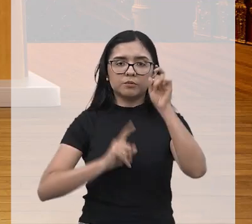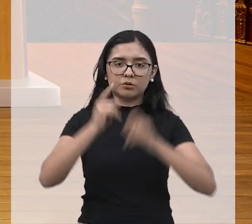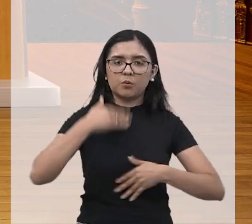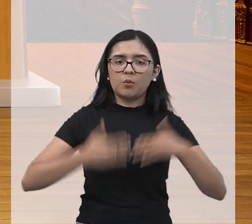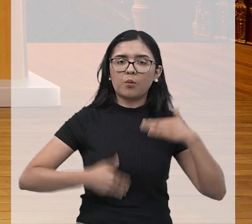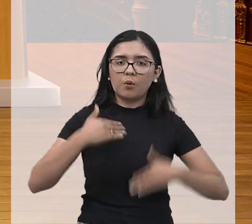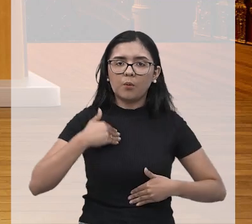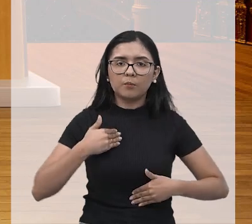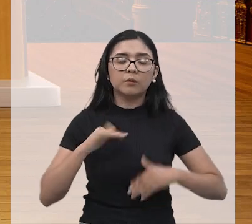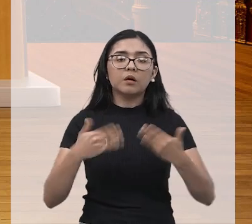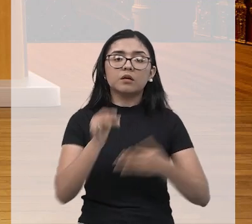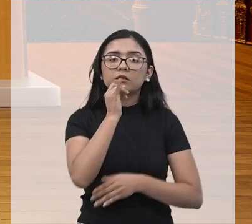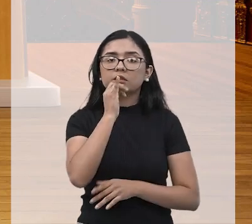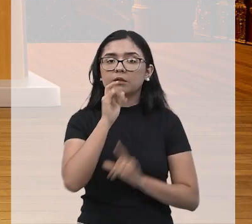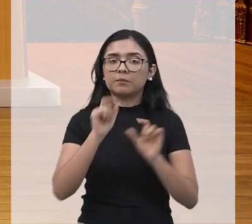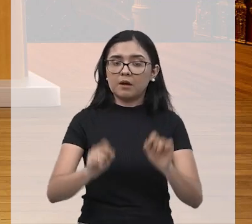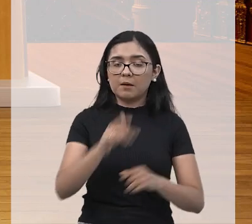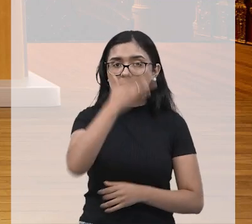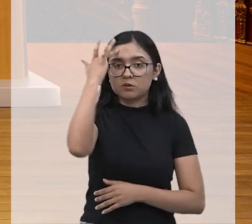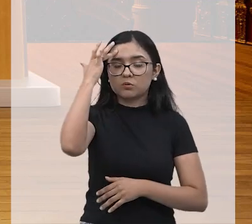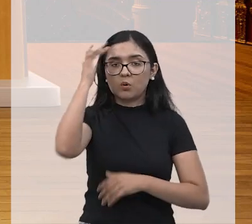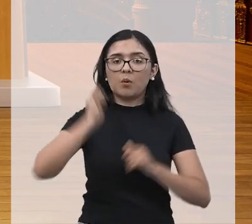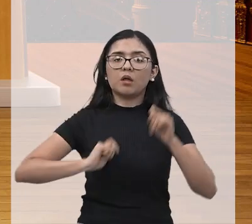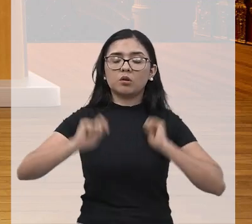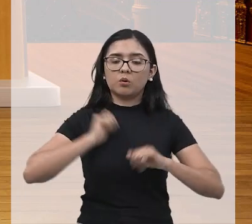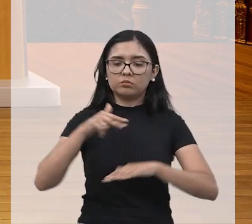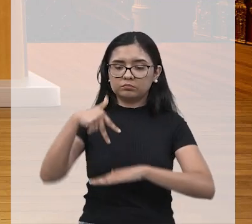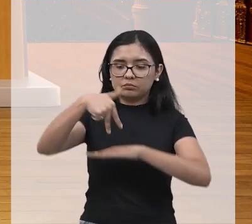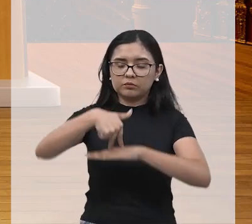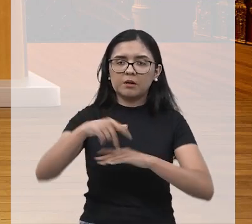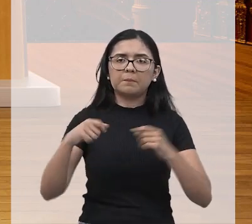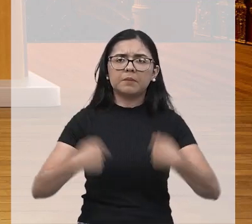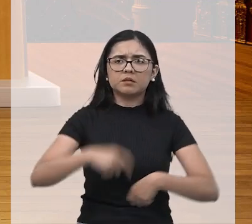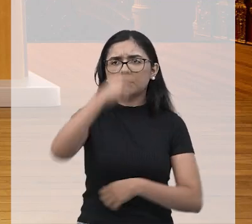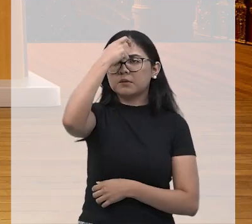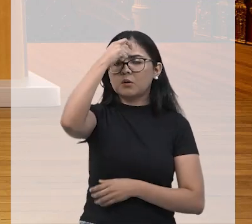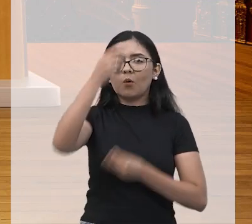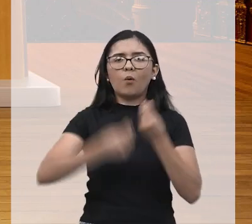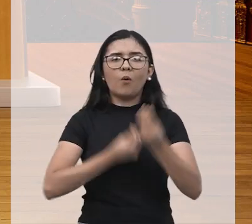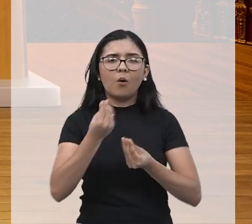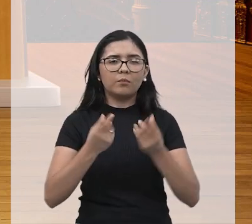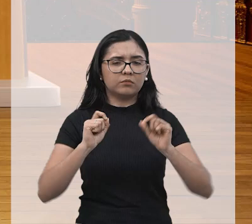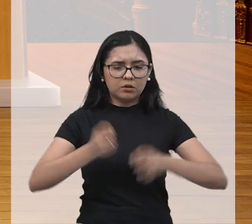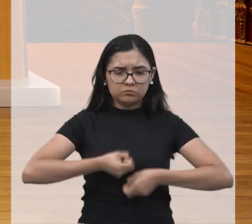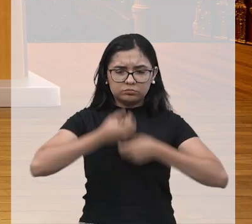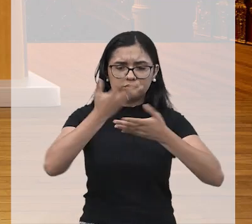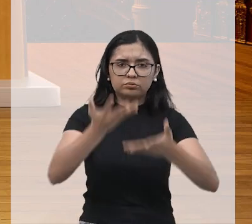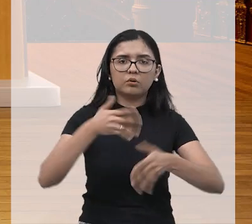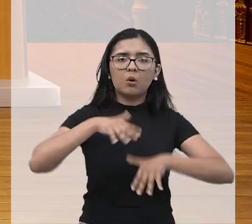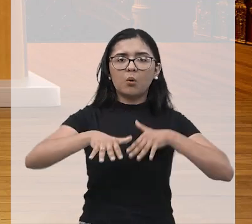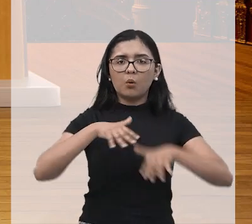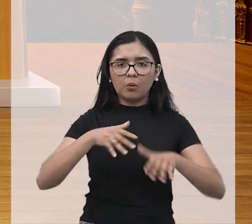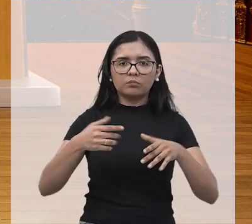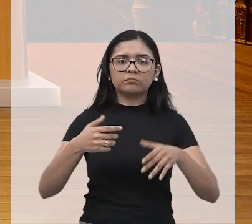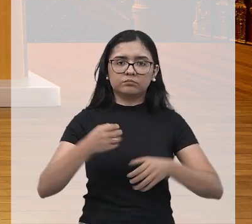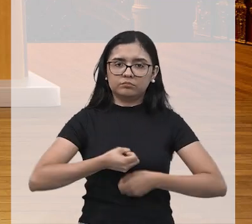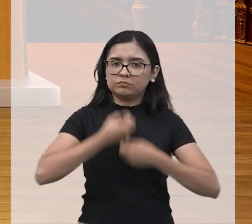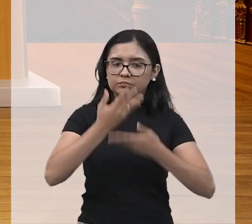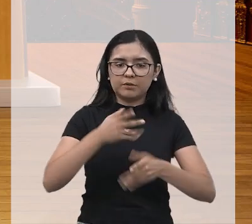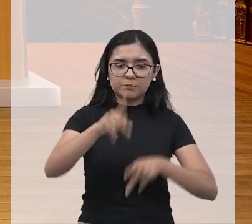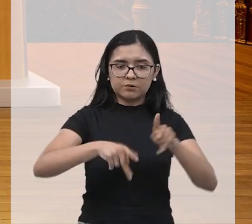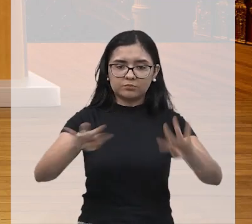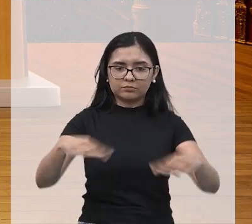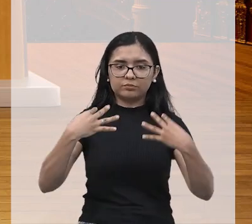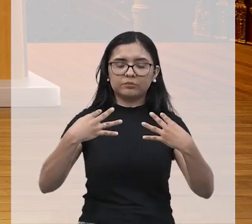corpo. Quando o artista está no palco, ele tem que pensar em como ele vai estar se expressando para aquela plateia. Como